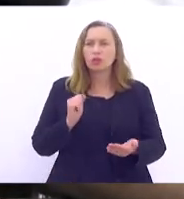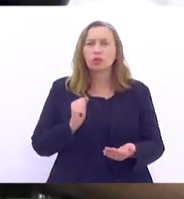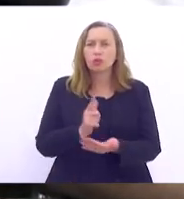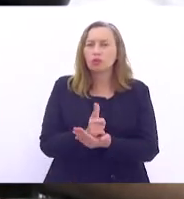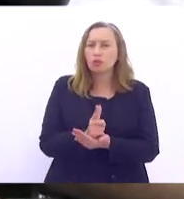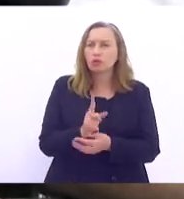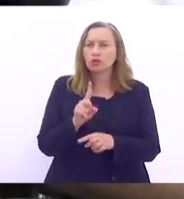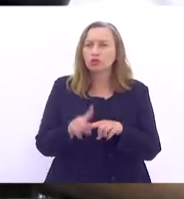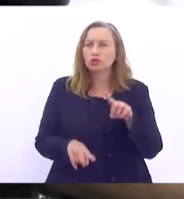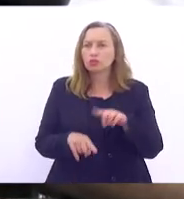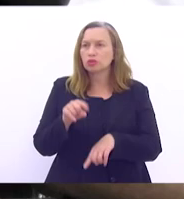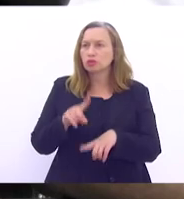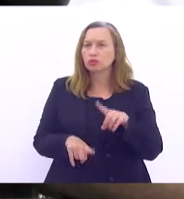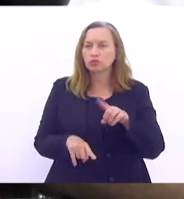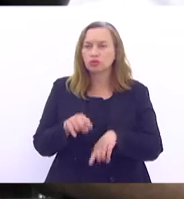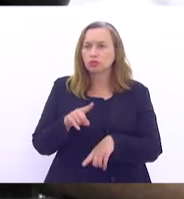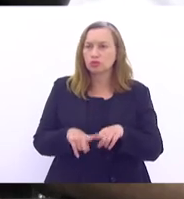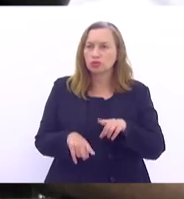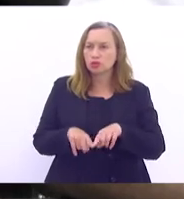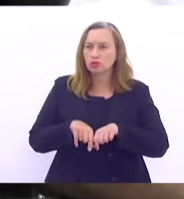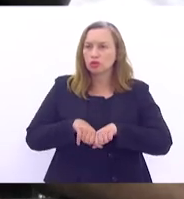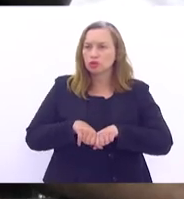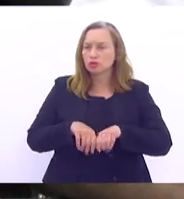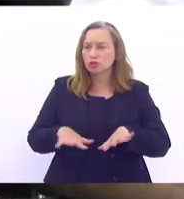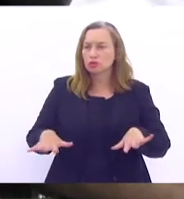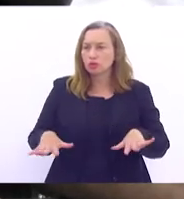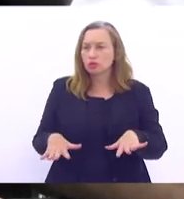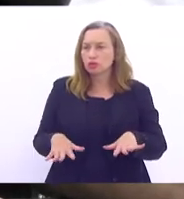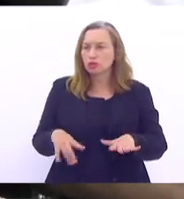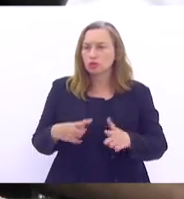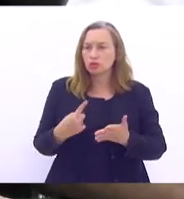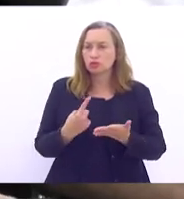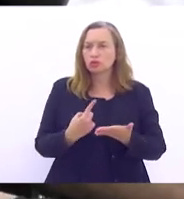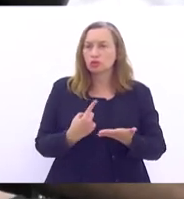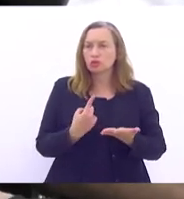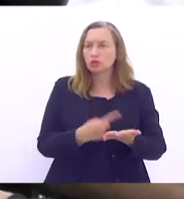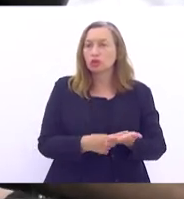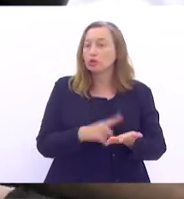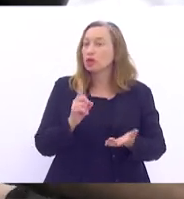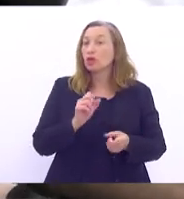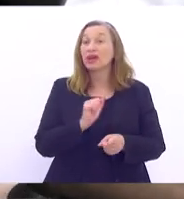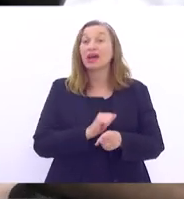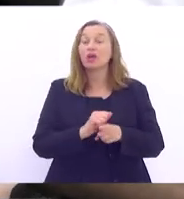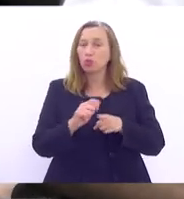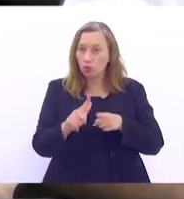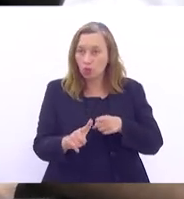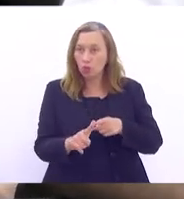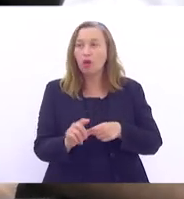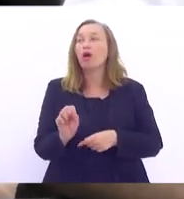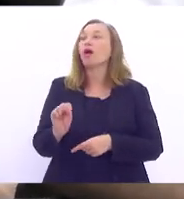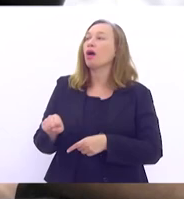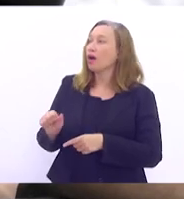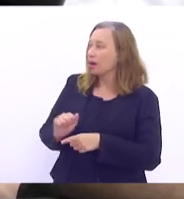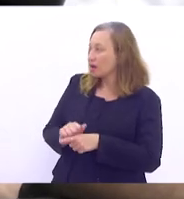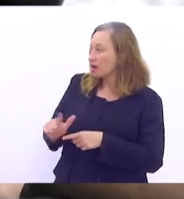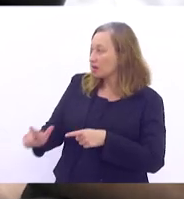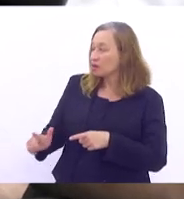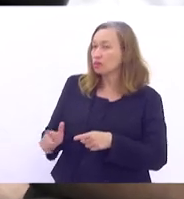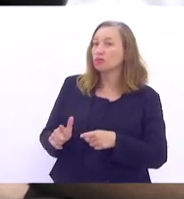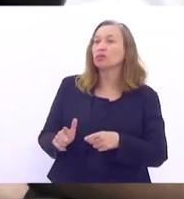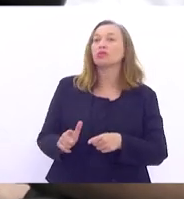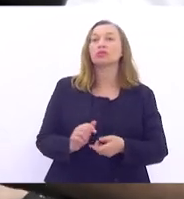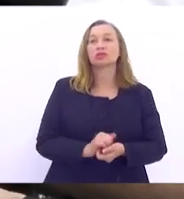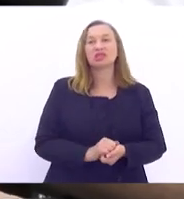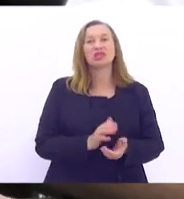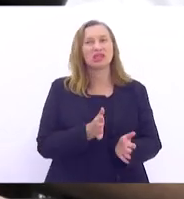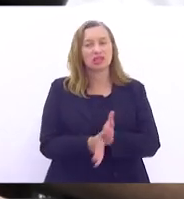para grande parte, se comprometeu comprar... Não. Ele alugou. Alugou. E gasta-se muito,